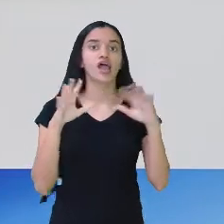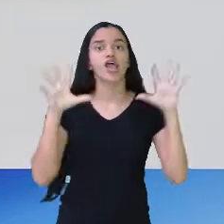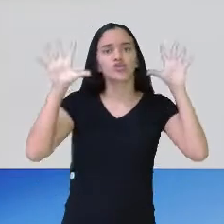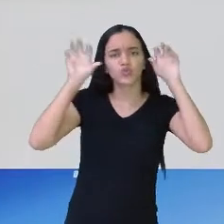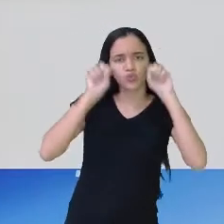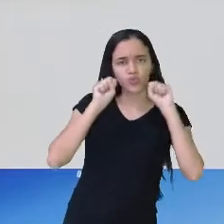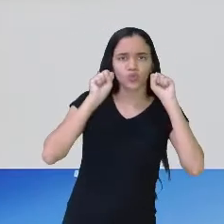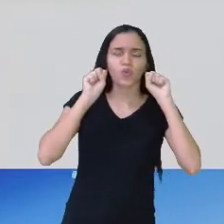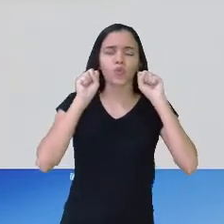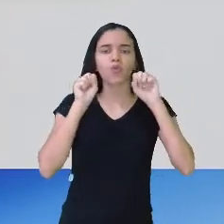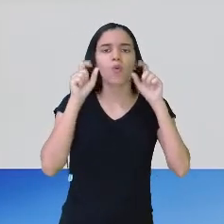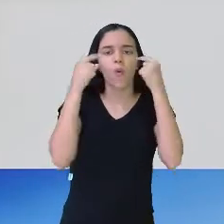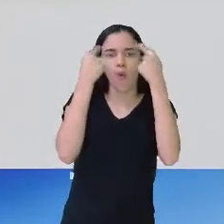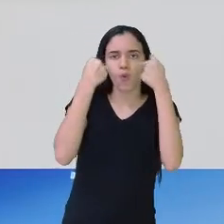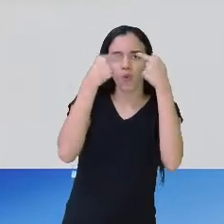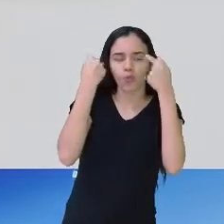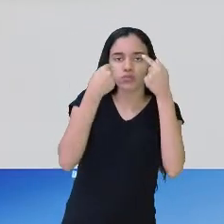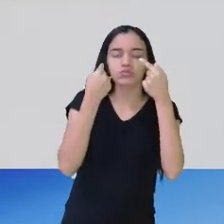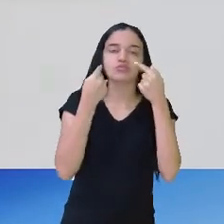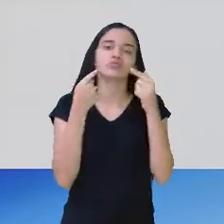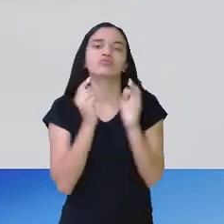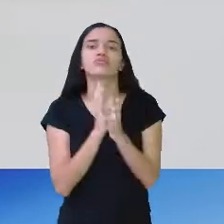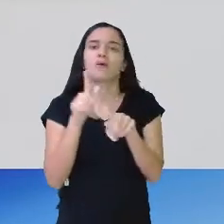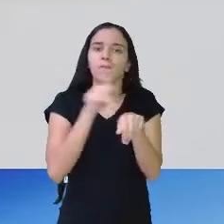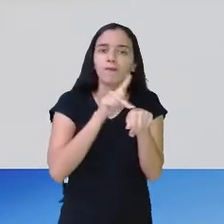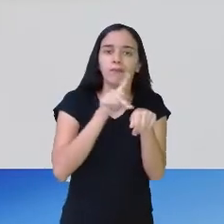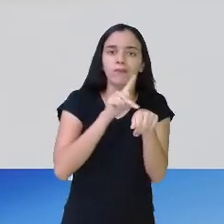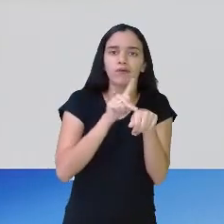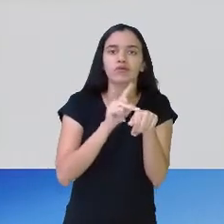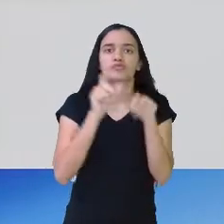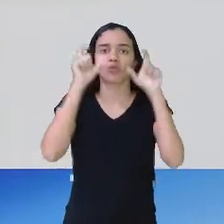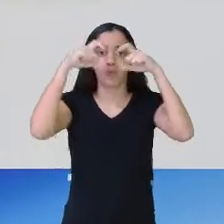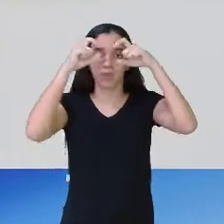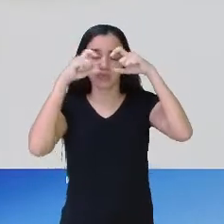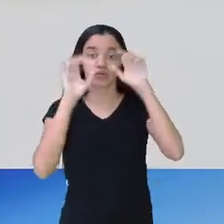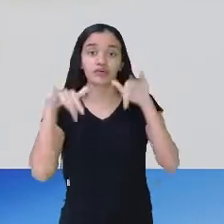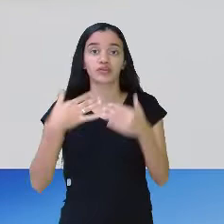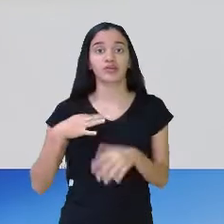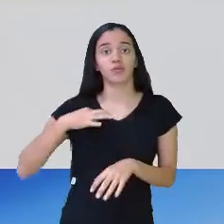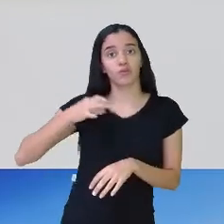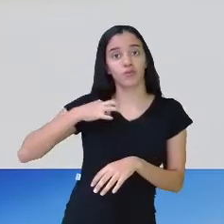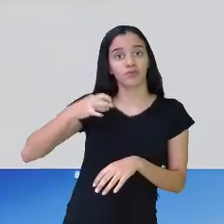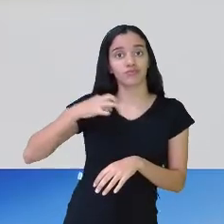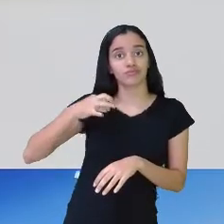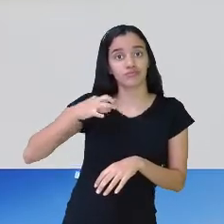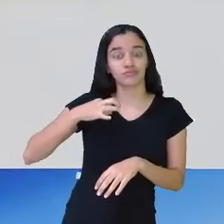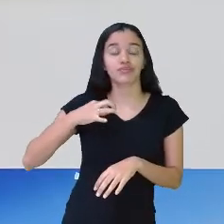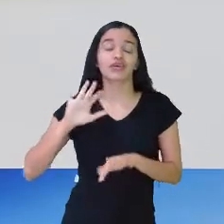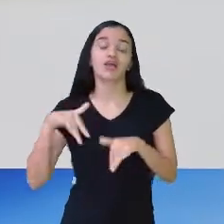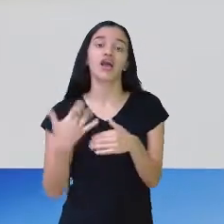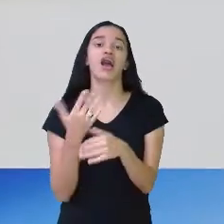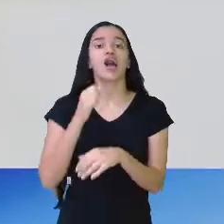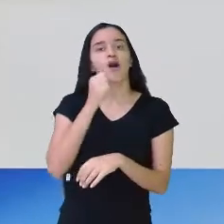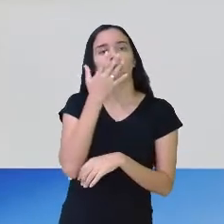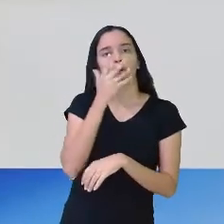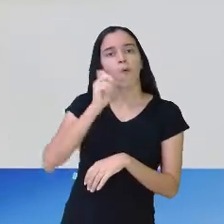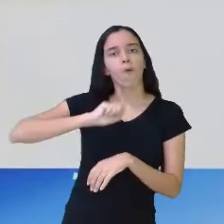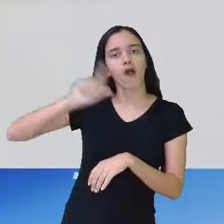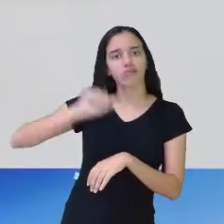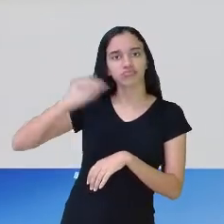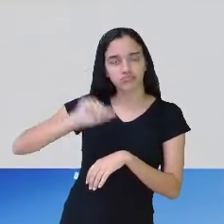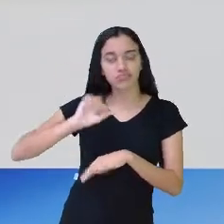escuros, olhos escuros e uso um óculos arredondado. Hoje estou com um vestido e uma farda azul por cima, o vestido estampado. Tá